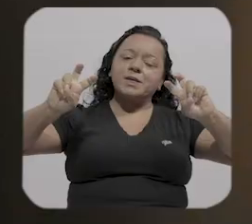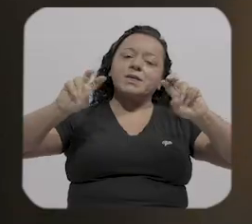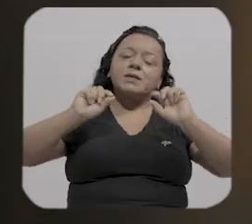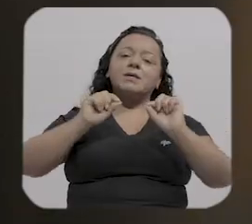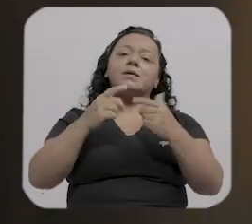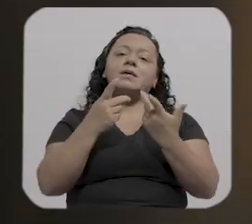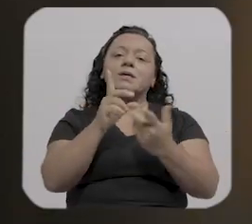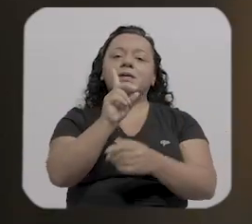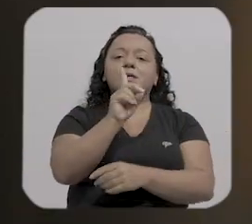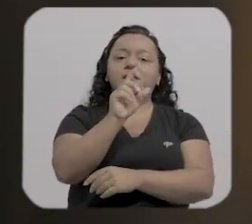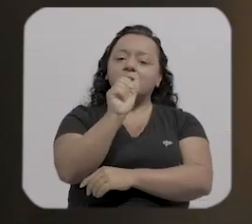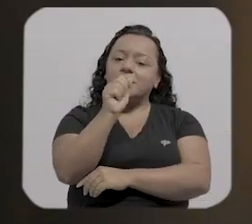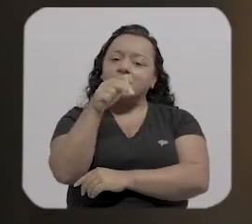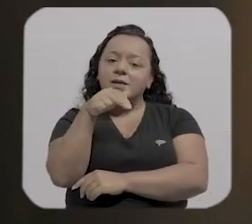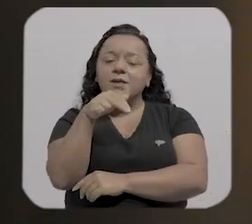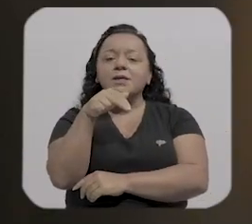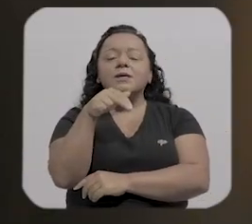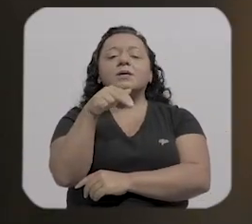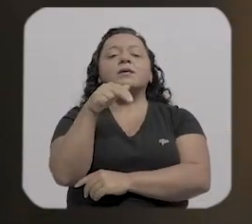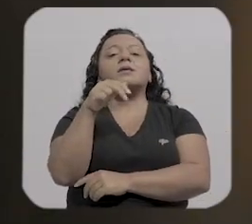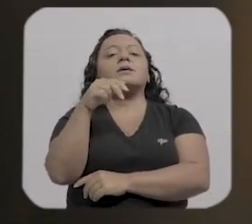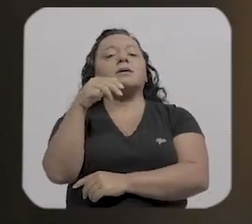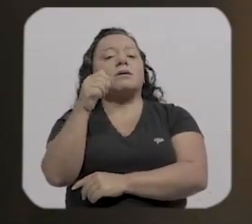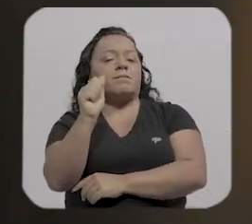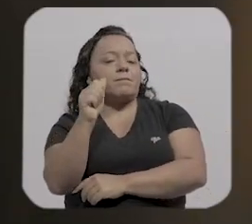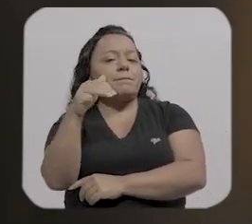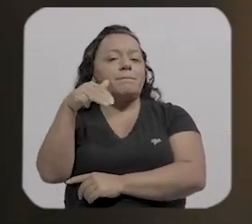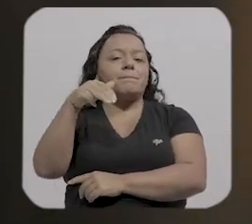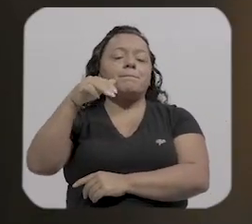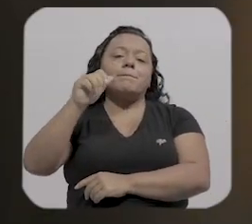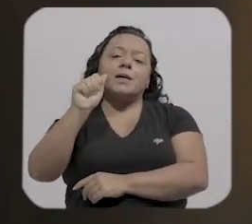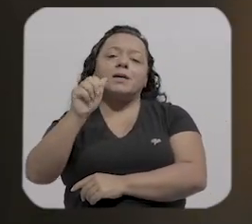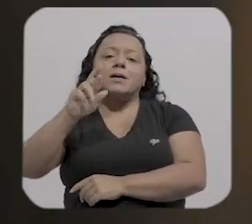você percebe essa diferença. Mas o Dana Merrill não esteve sozinho aqui.